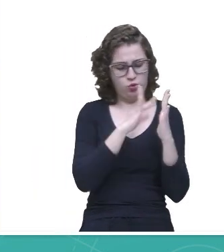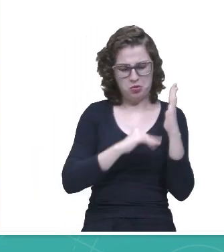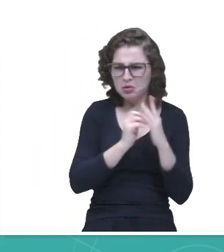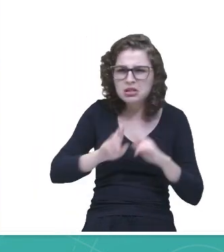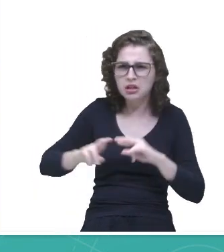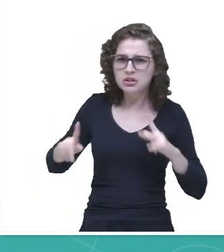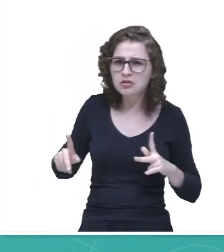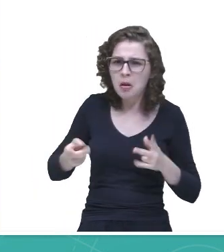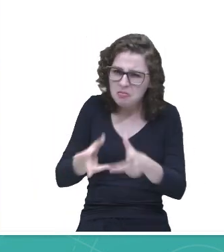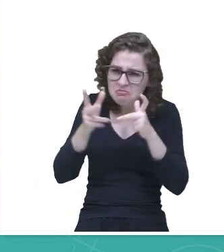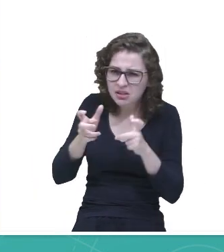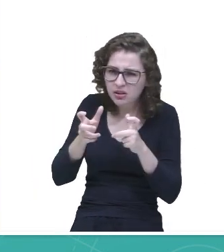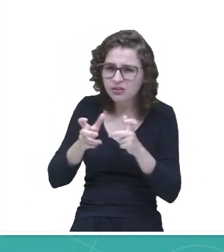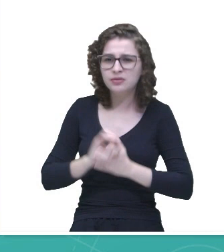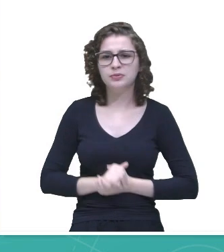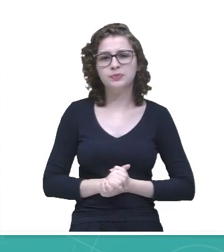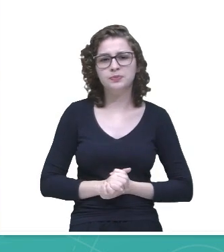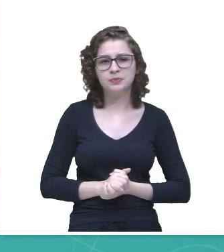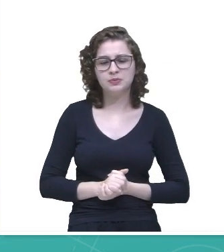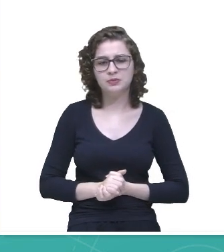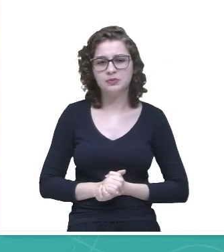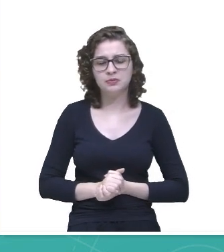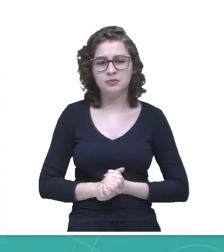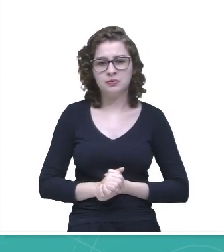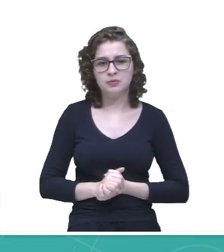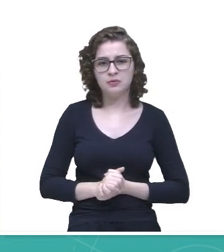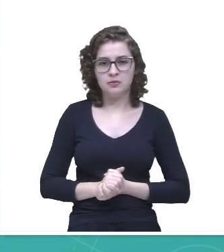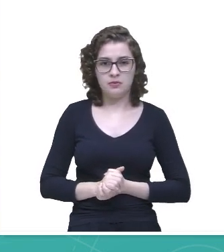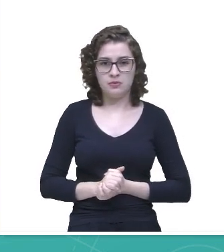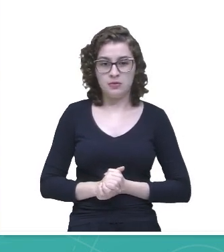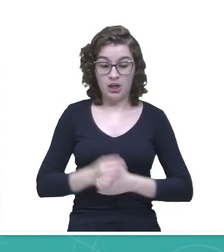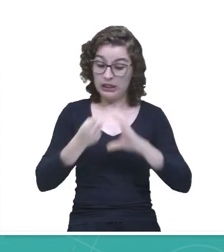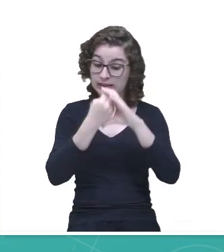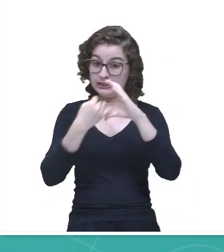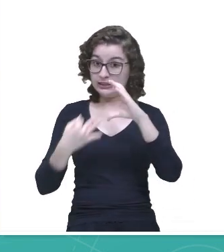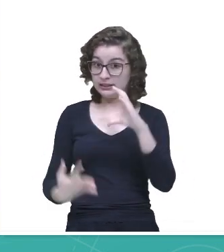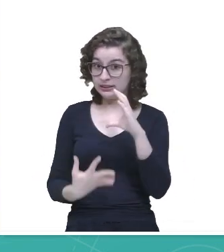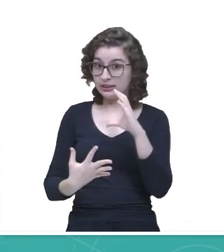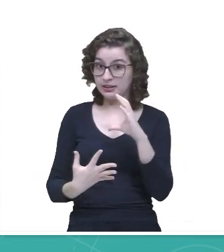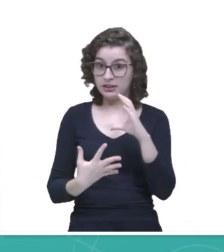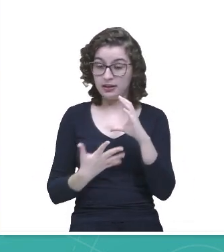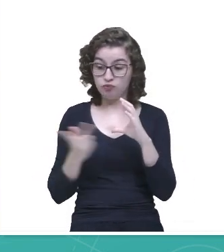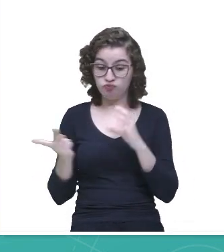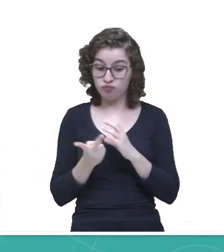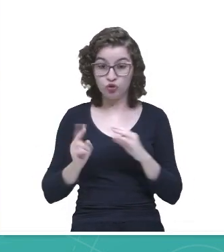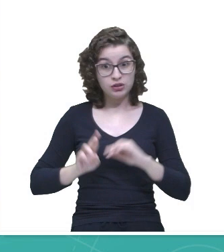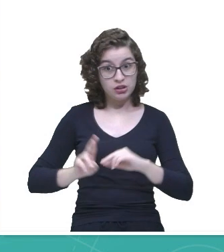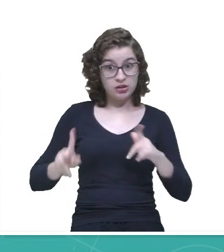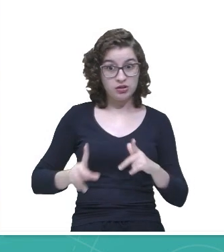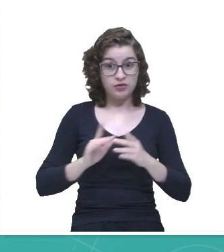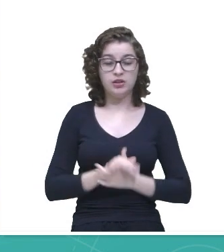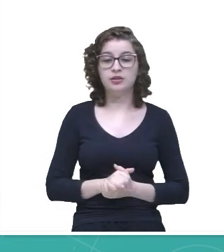e o expressionismo? Vocês viram as características que trazem esses dois